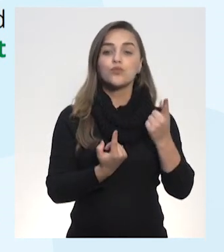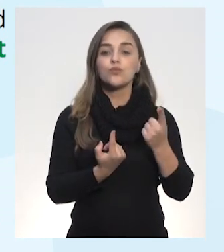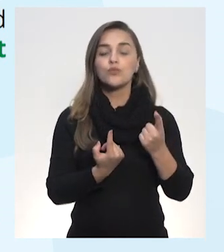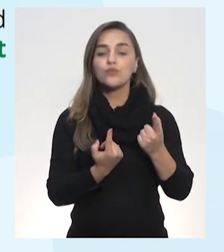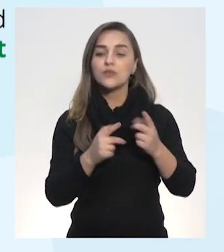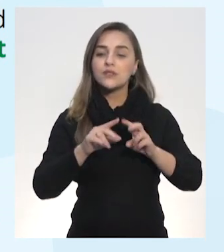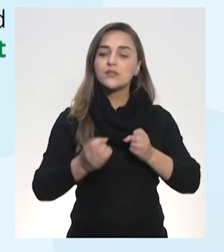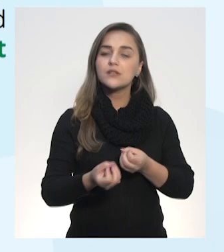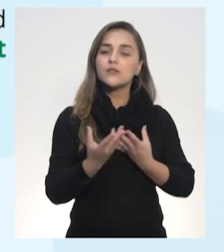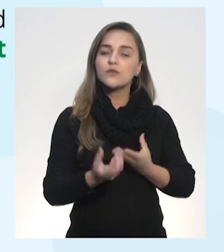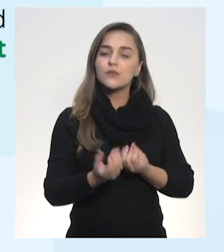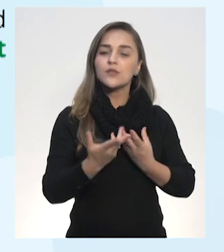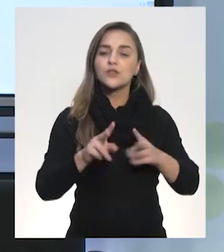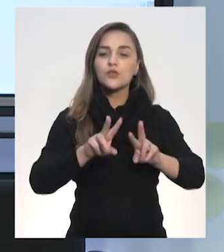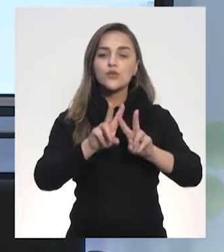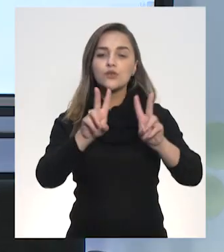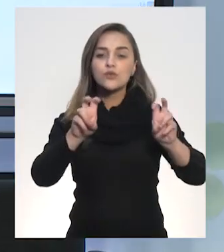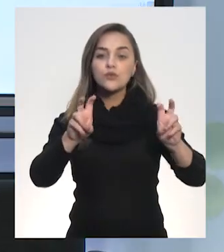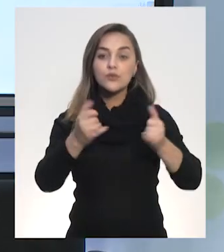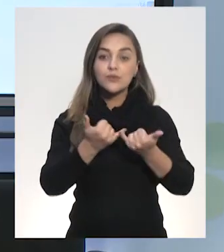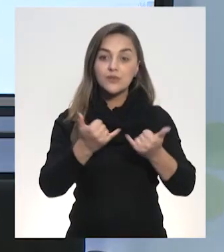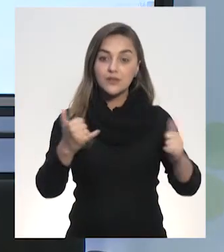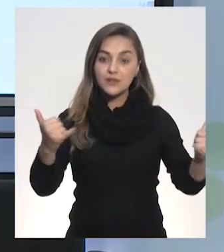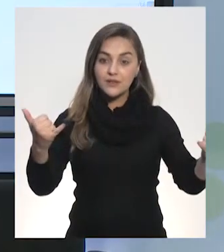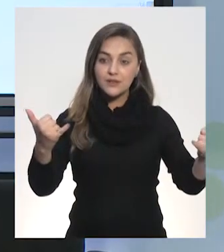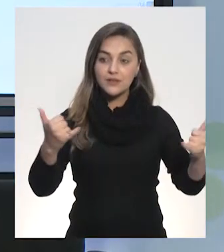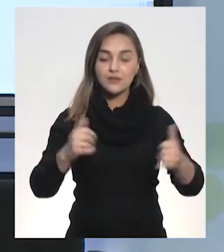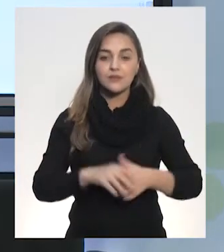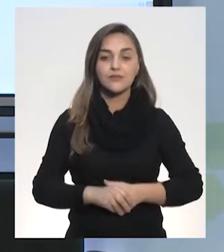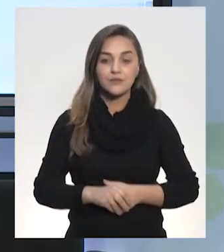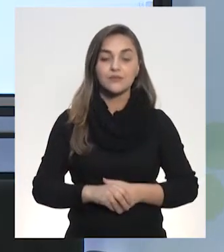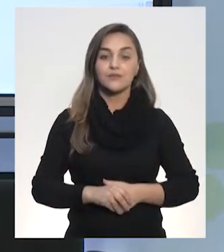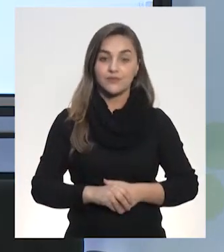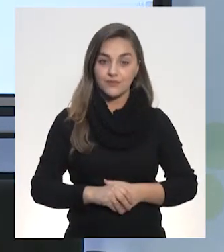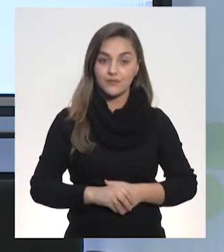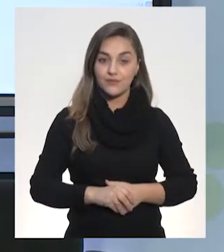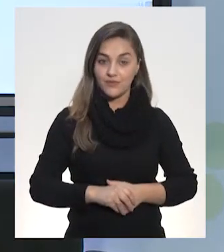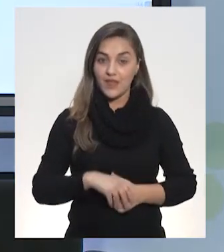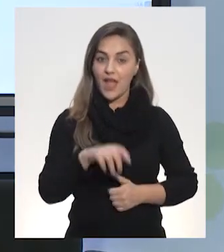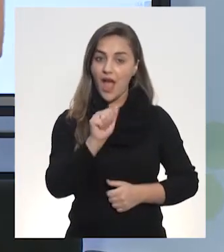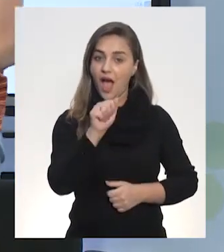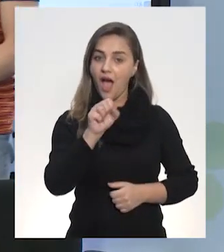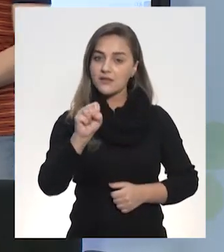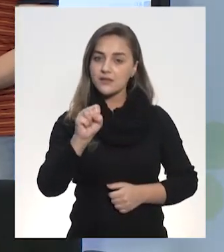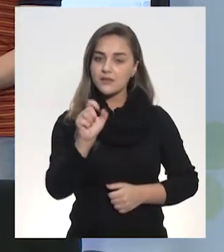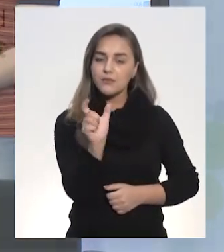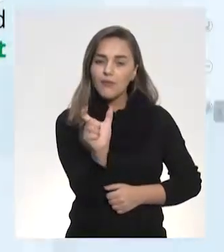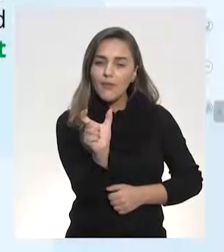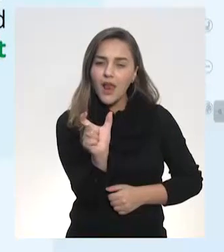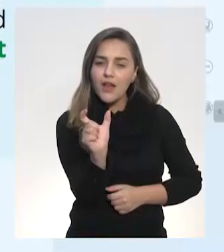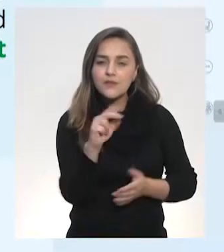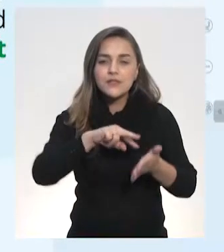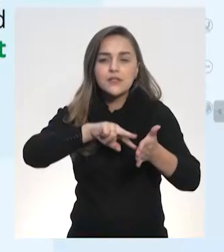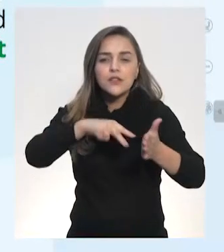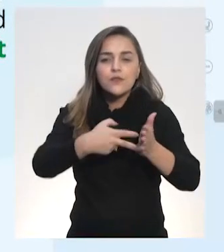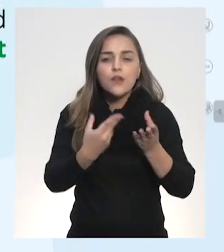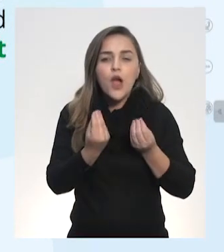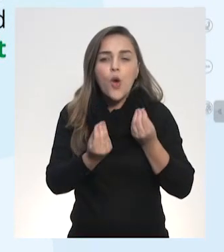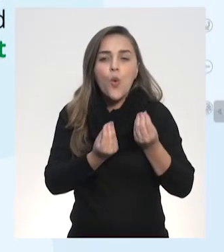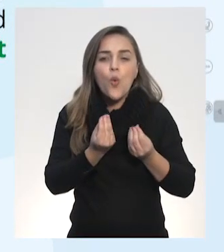energia elétrica. Então, olha só, vocês viram aí essa palavra as aqui, que é como, né? Lembra que a gente está vendo a habilidade para falar